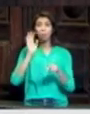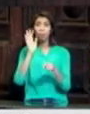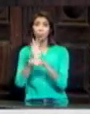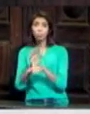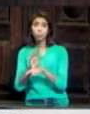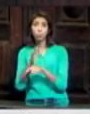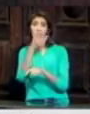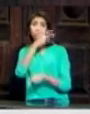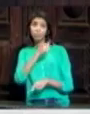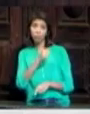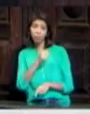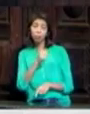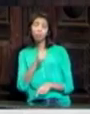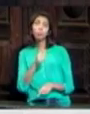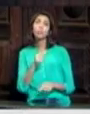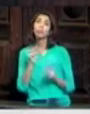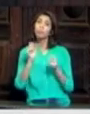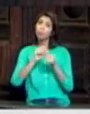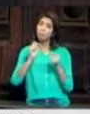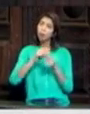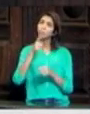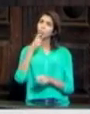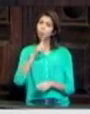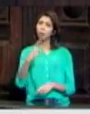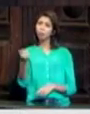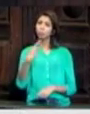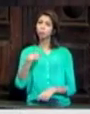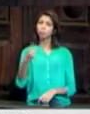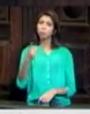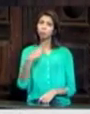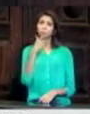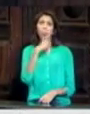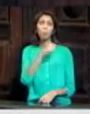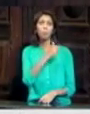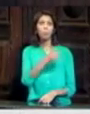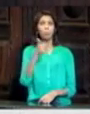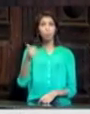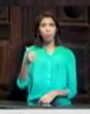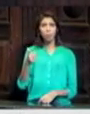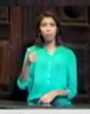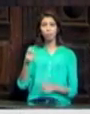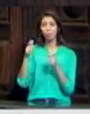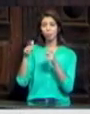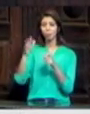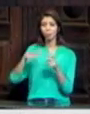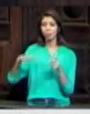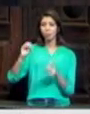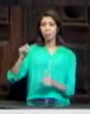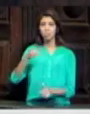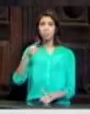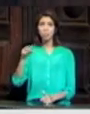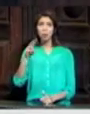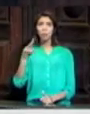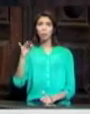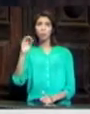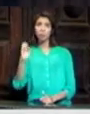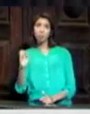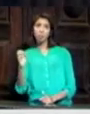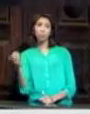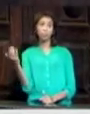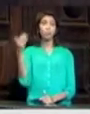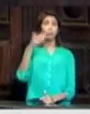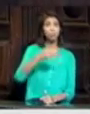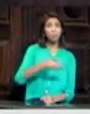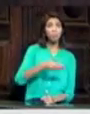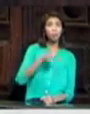resgate, faça esse trajeto, saia ali da altura de São Vicente, tem que ir ao Graal